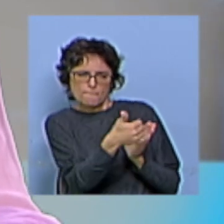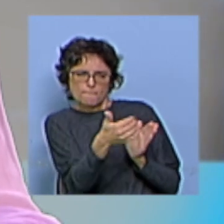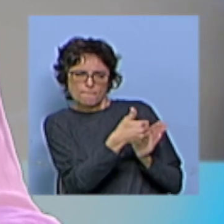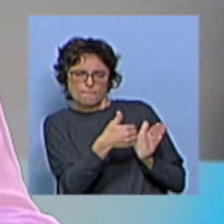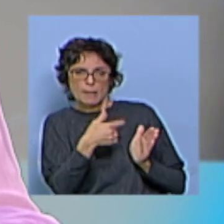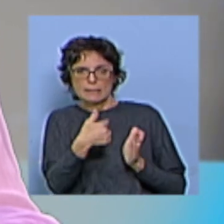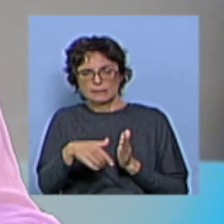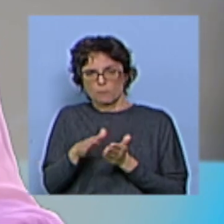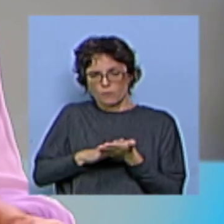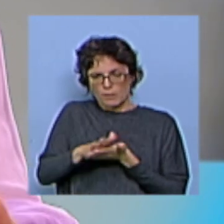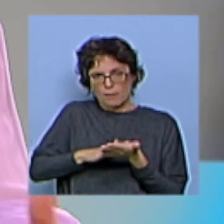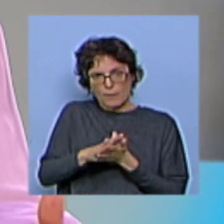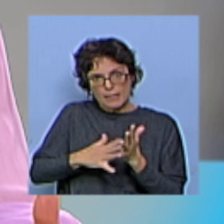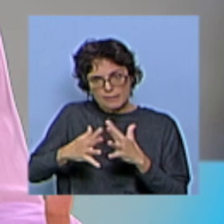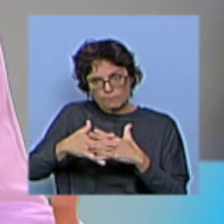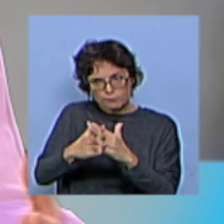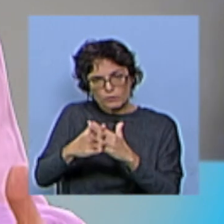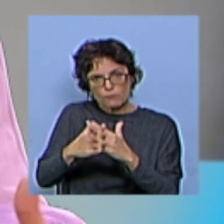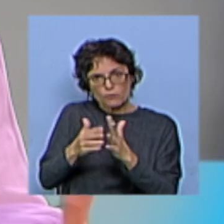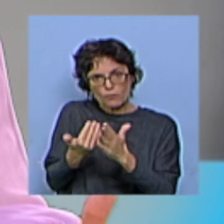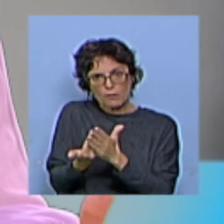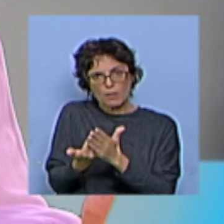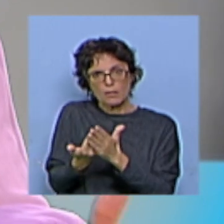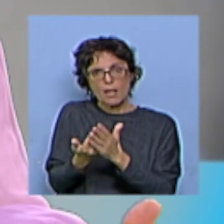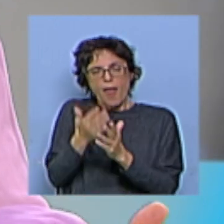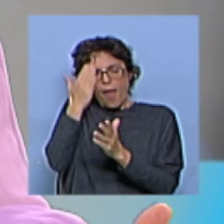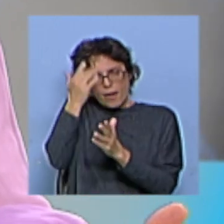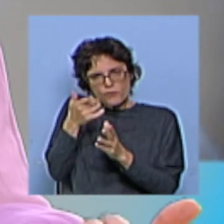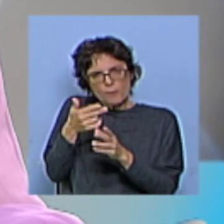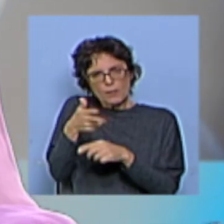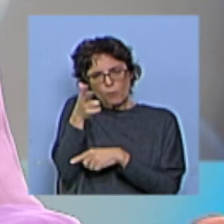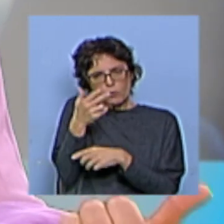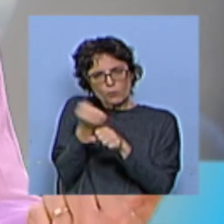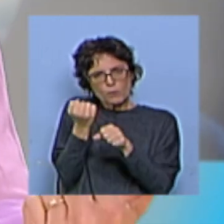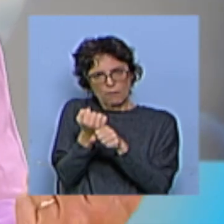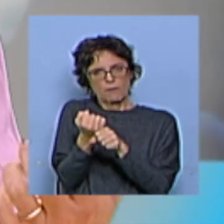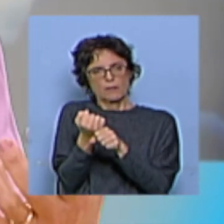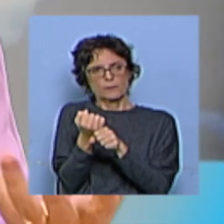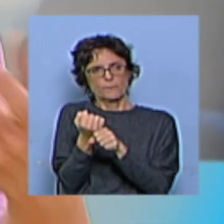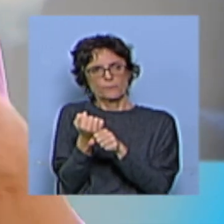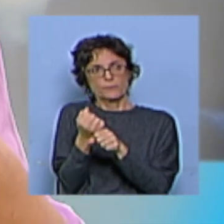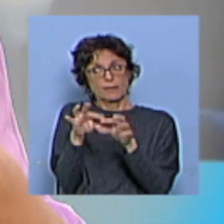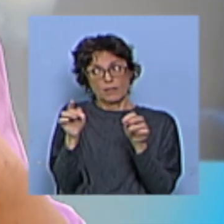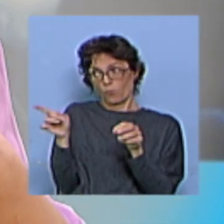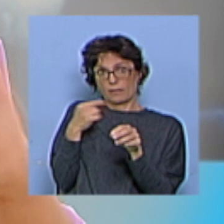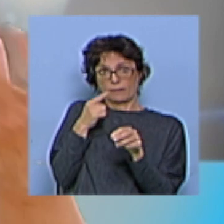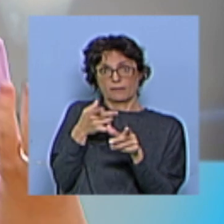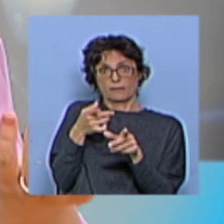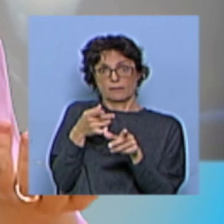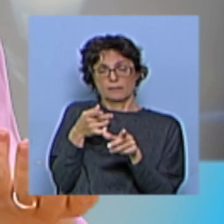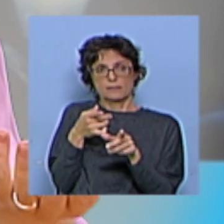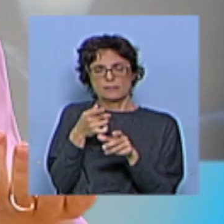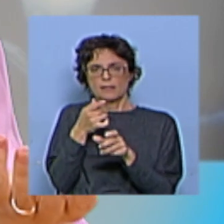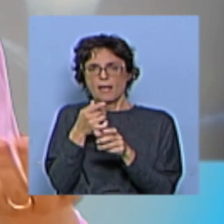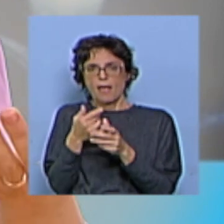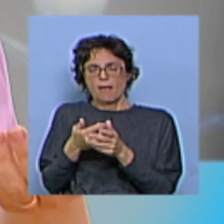pessoas. Mas achamos que, de facto, um documentário, como a Patrícia dizia, as pessoas identificam-se com estas